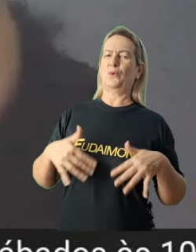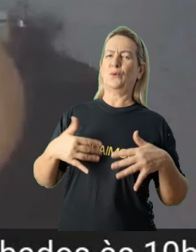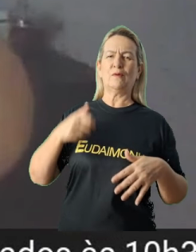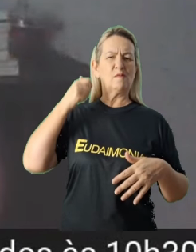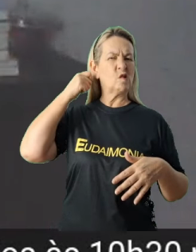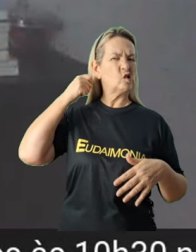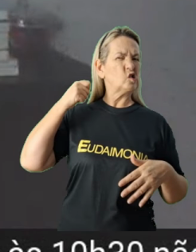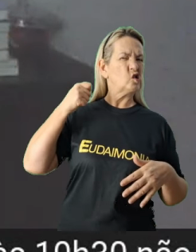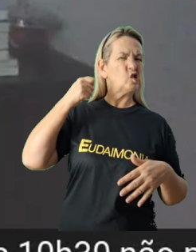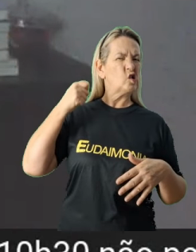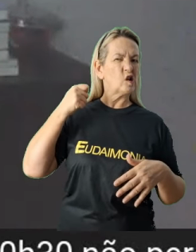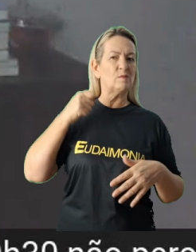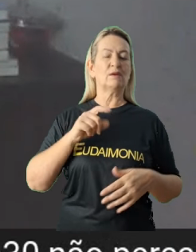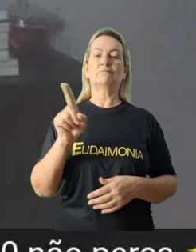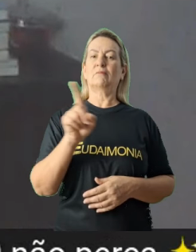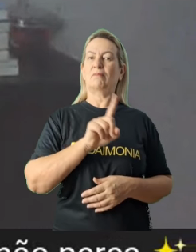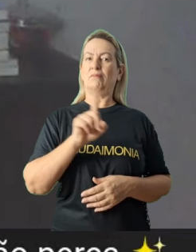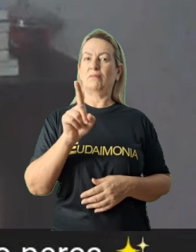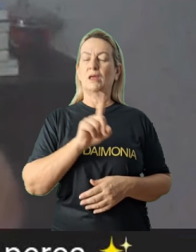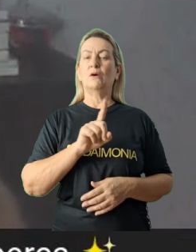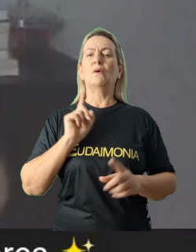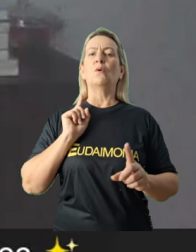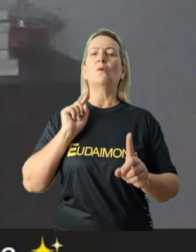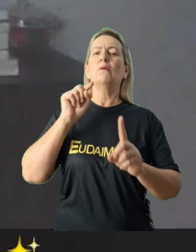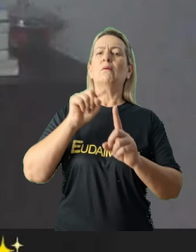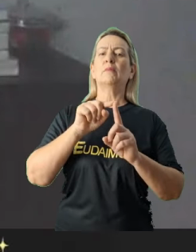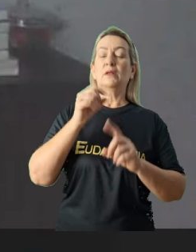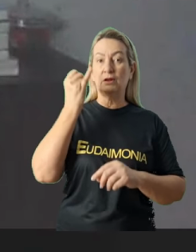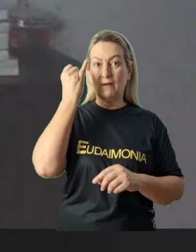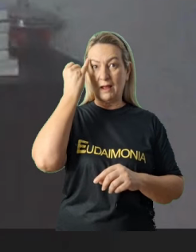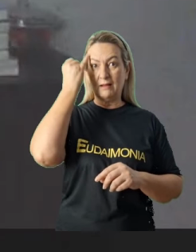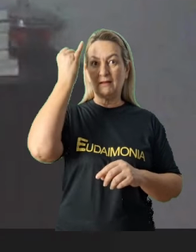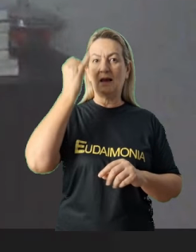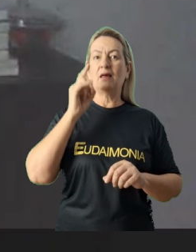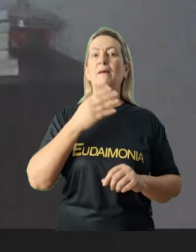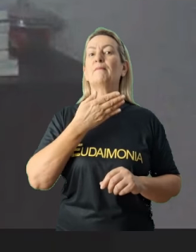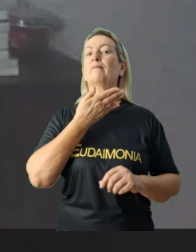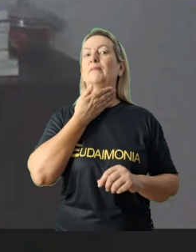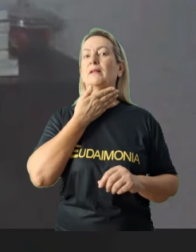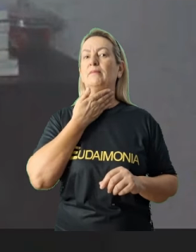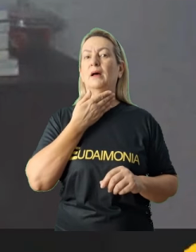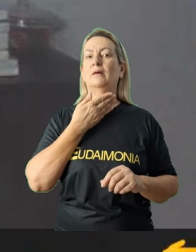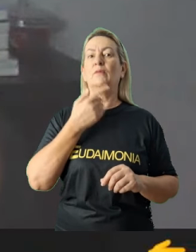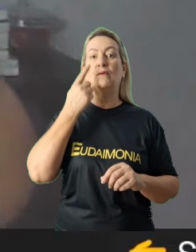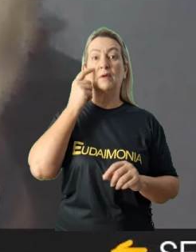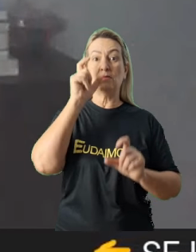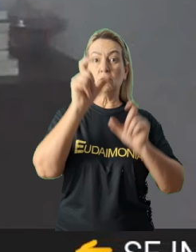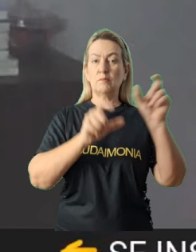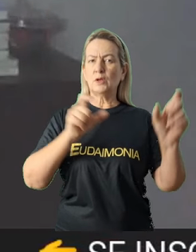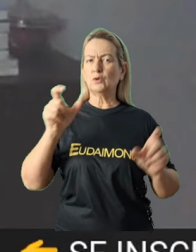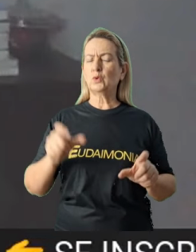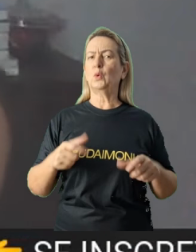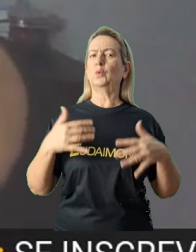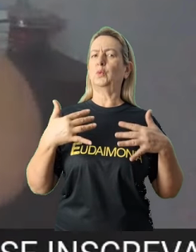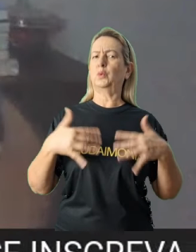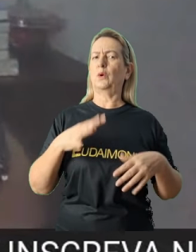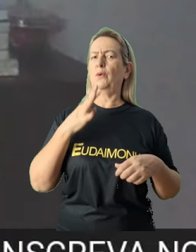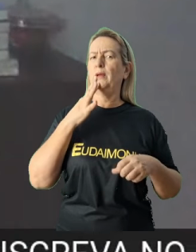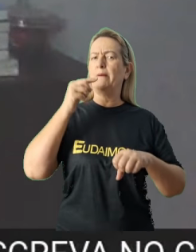ter puxão de cabelo? Não, a ideia é bater um papo, a ideia é ouvir o que esses especialistas,